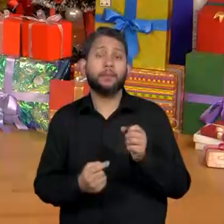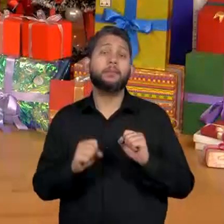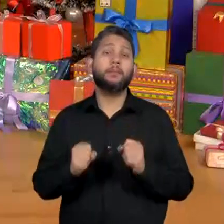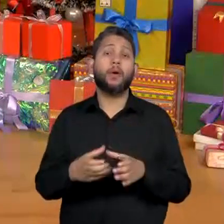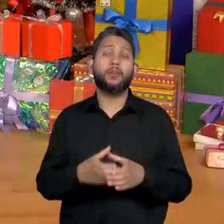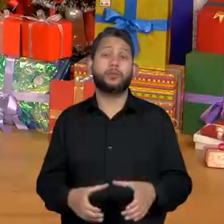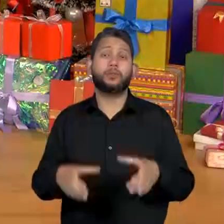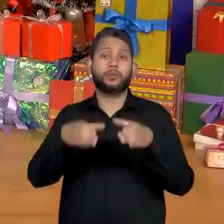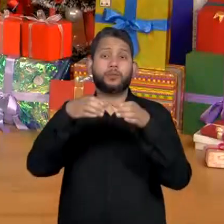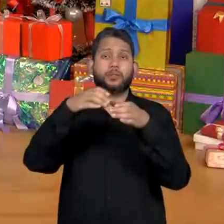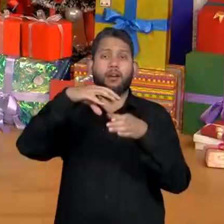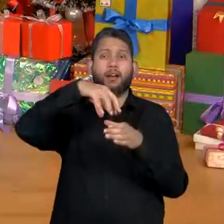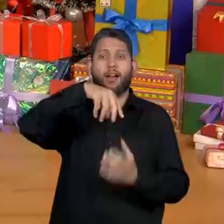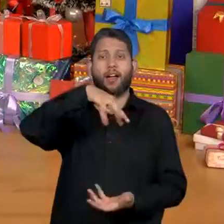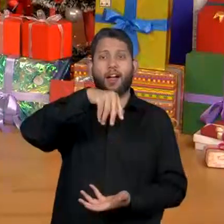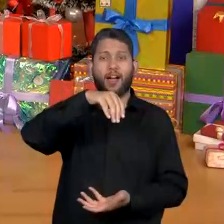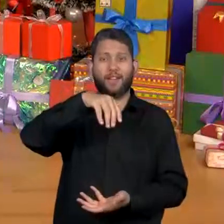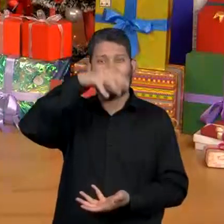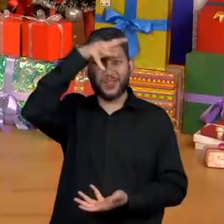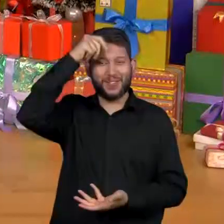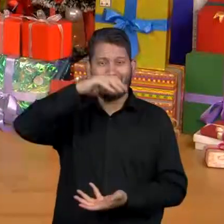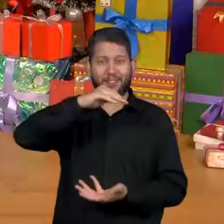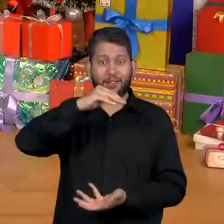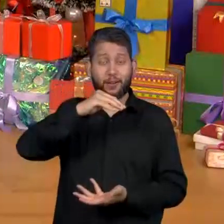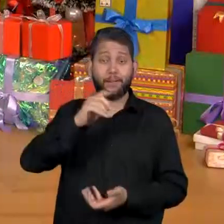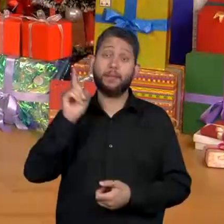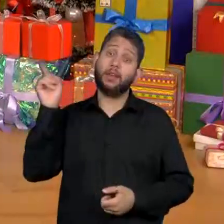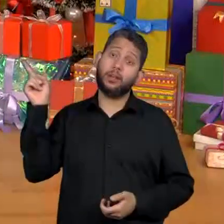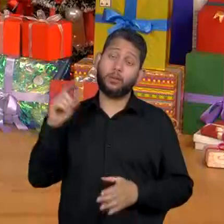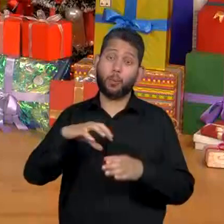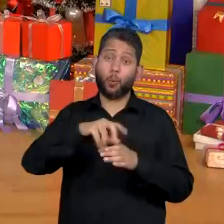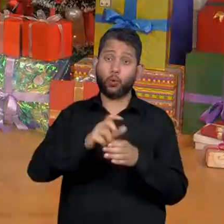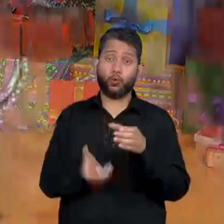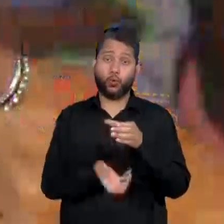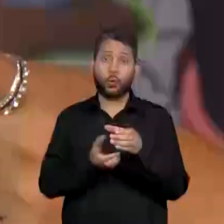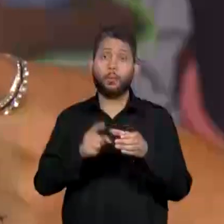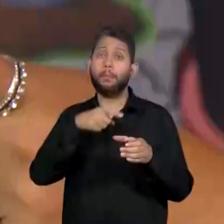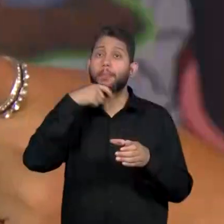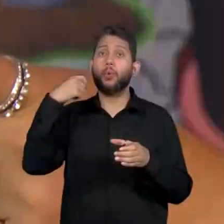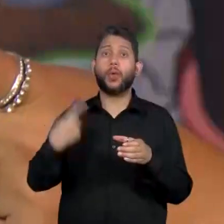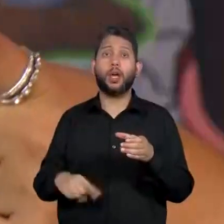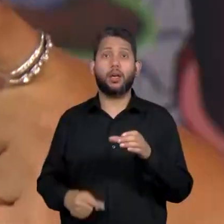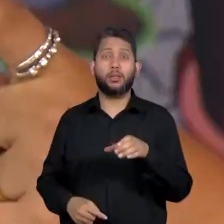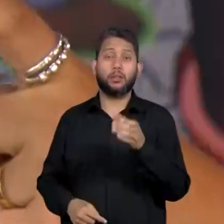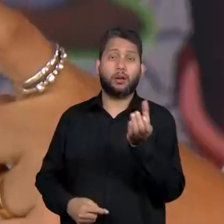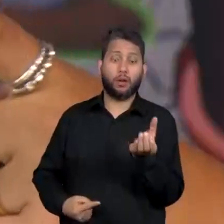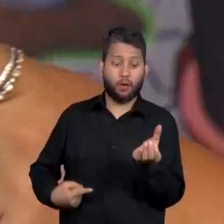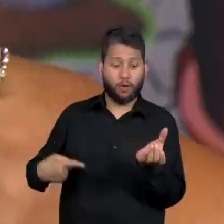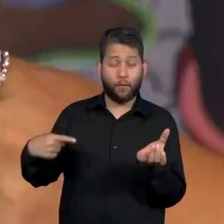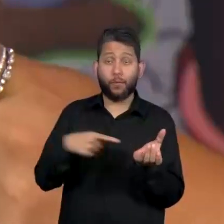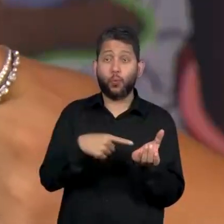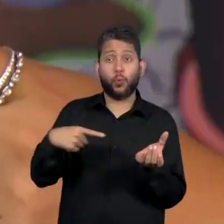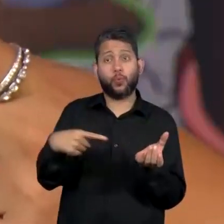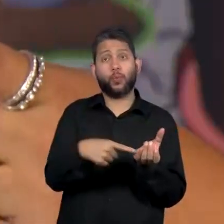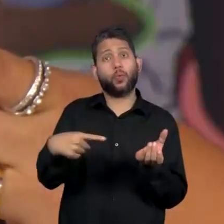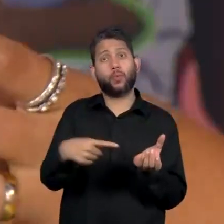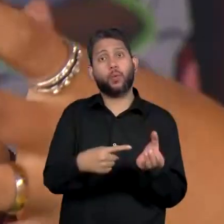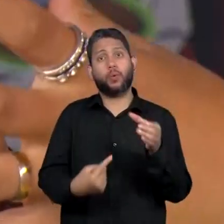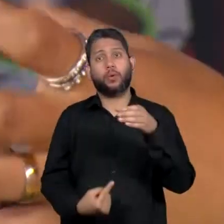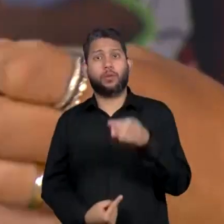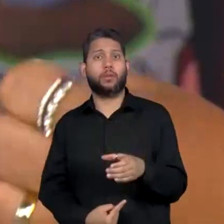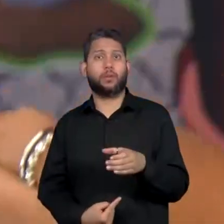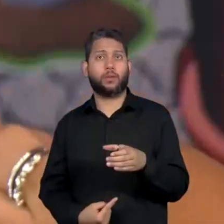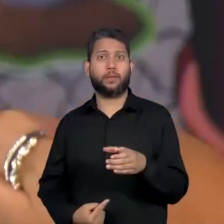pet ou seja igual esse potinho que é de maionese, fazer pequenos furinhos embaixo porque você vai regar a planta e para ela não